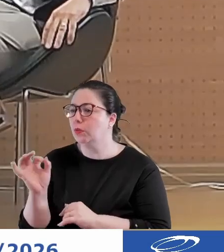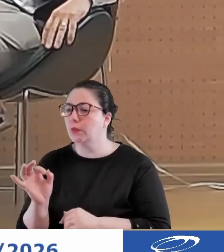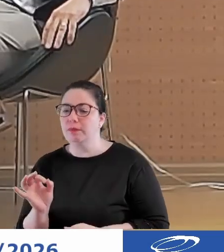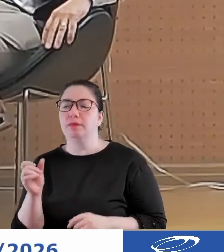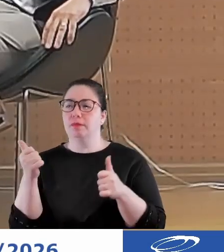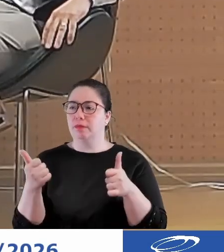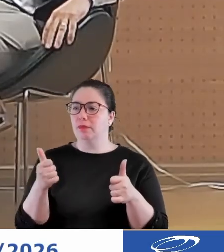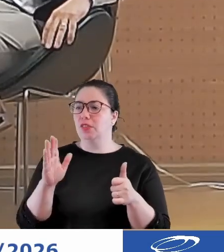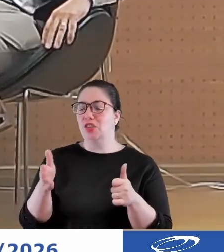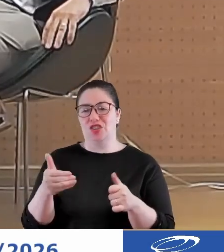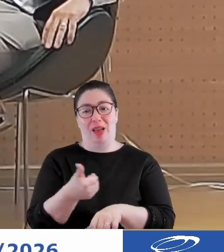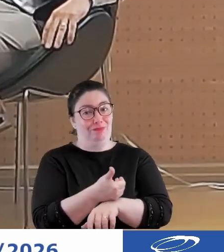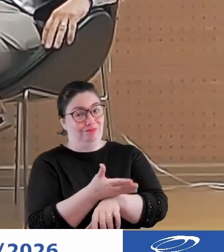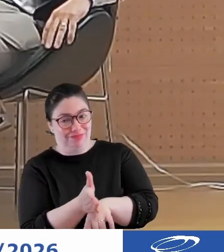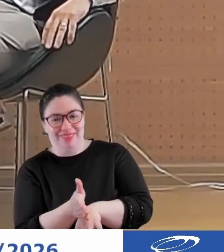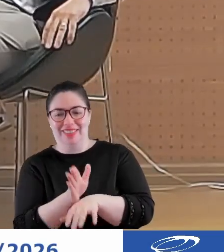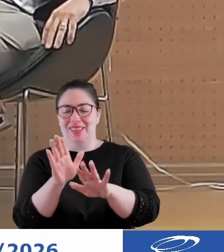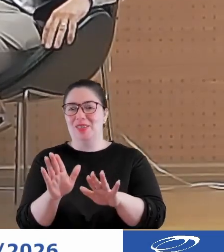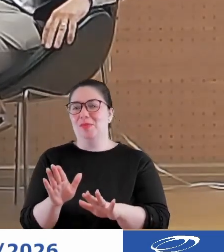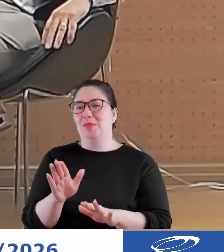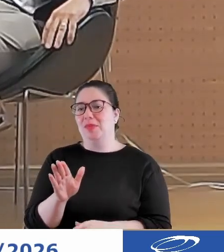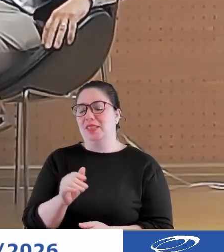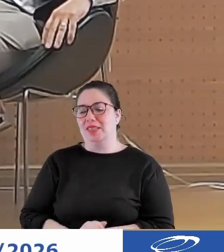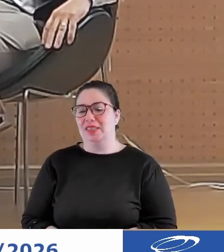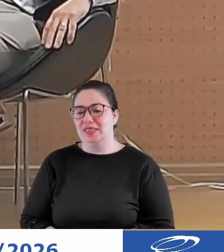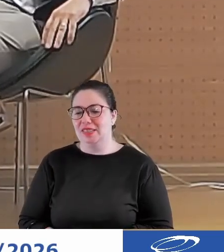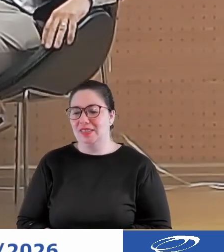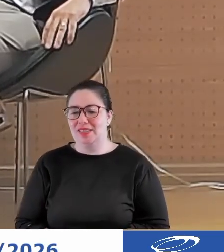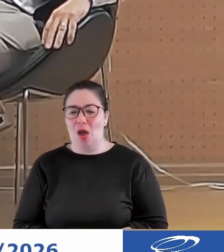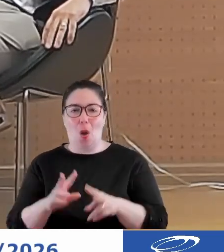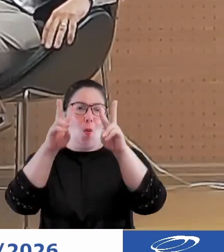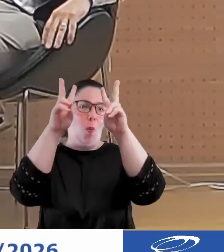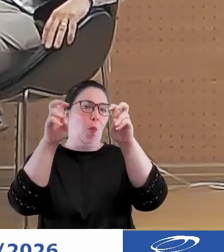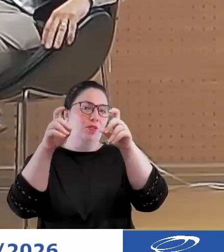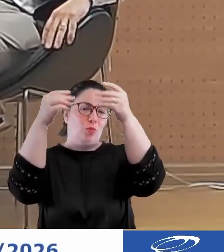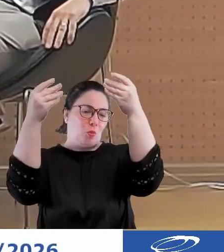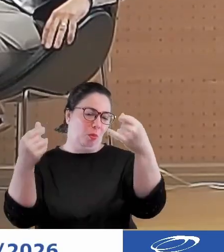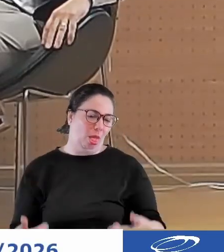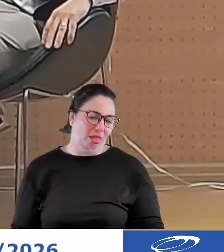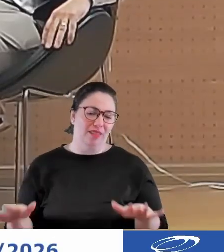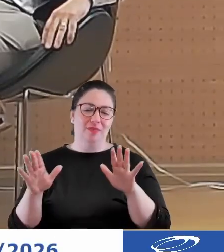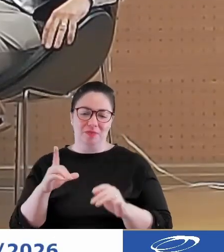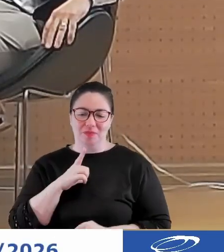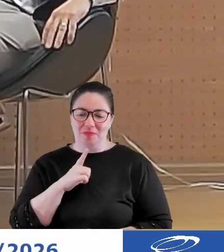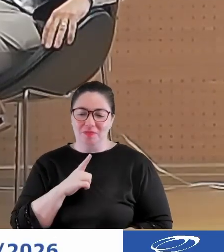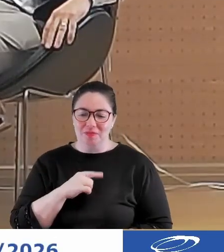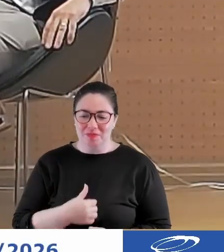passou bastante do tempo, mas assunto não acaba, né? São muitas perguntas, são muitas dúvidas,